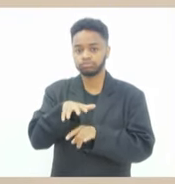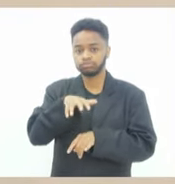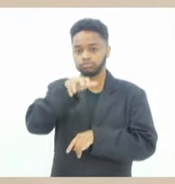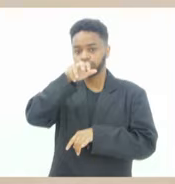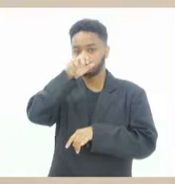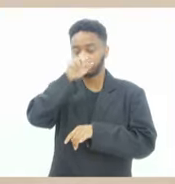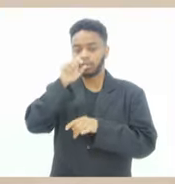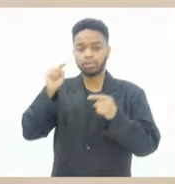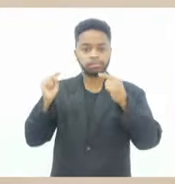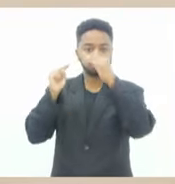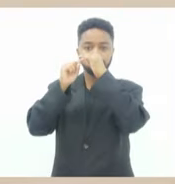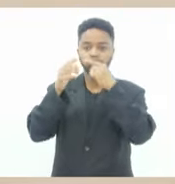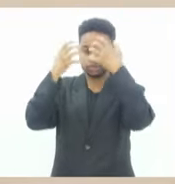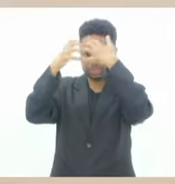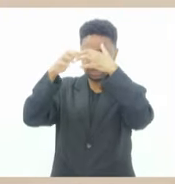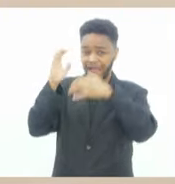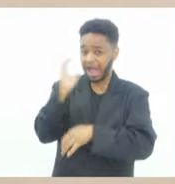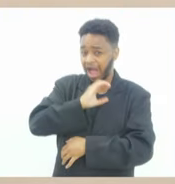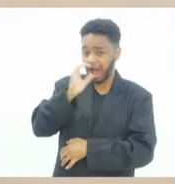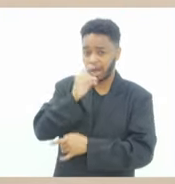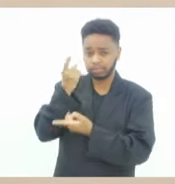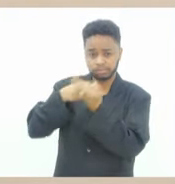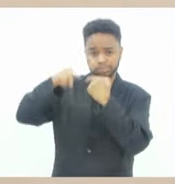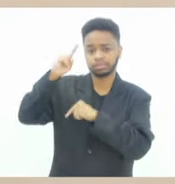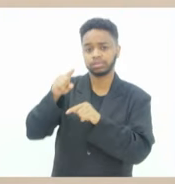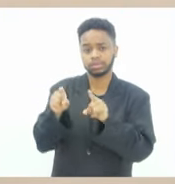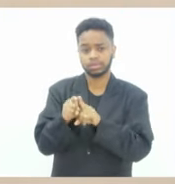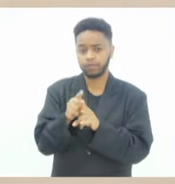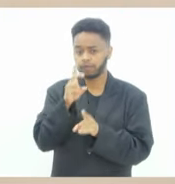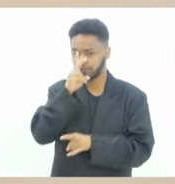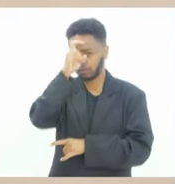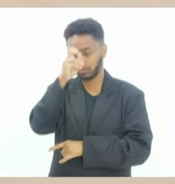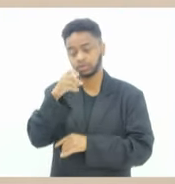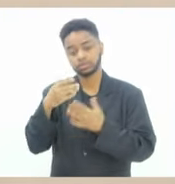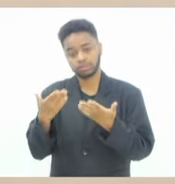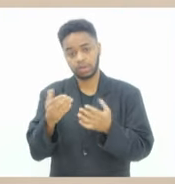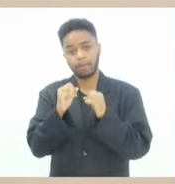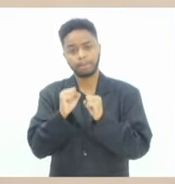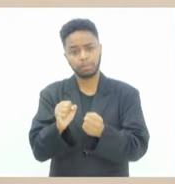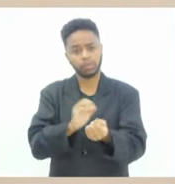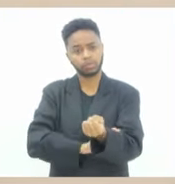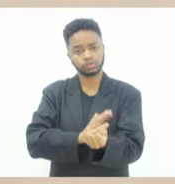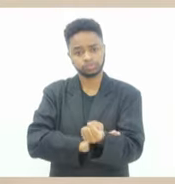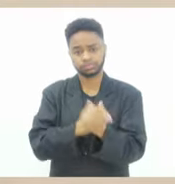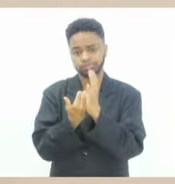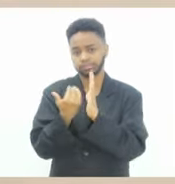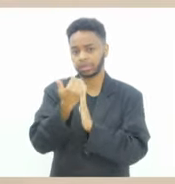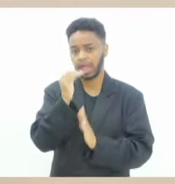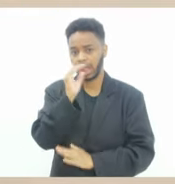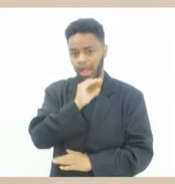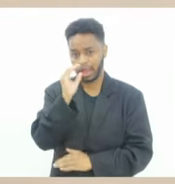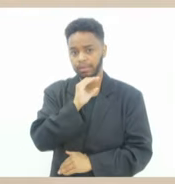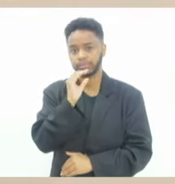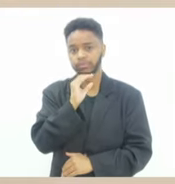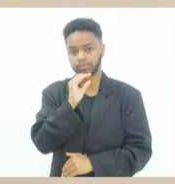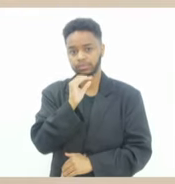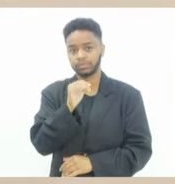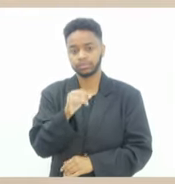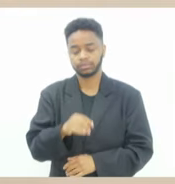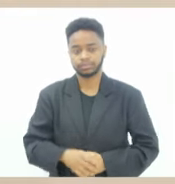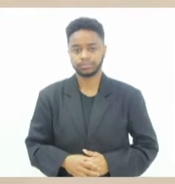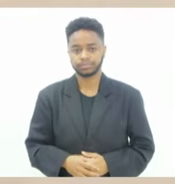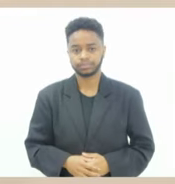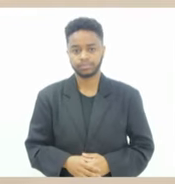cérebro, numa velocidade muito rápida em altas concentrações, gerando uma dependência muito rapidamente e muito